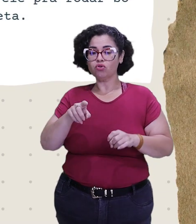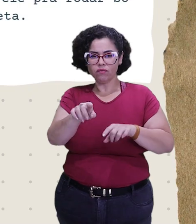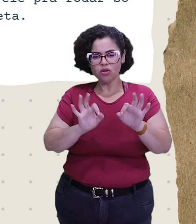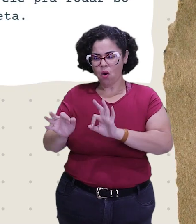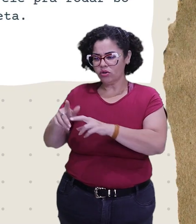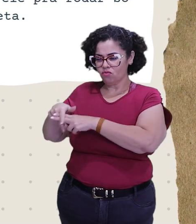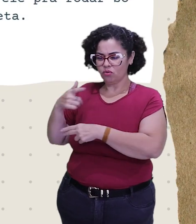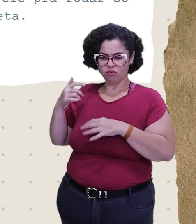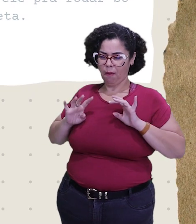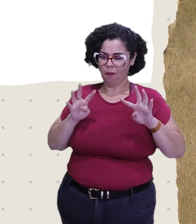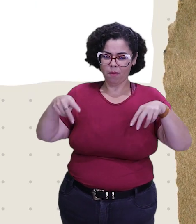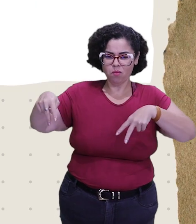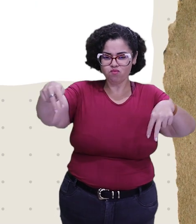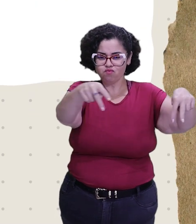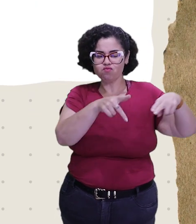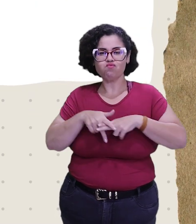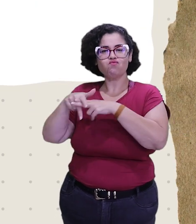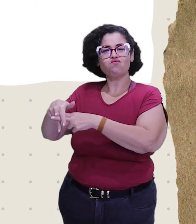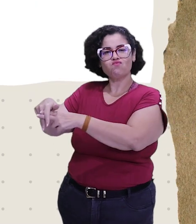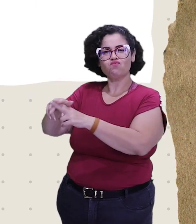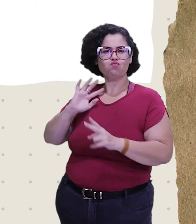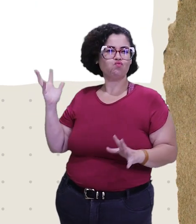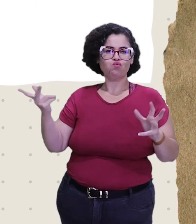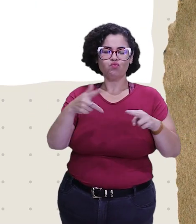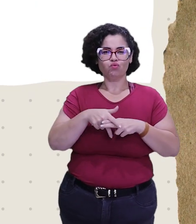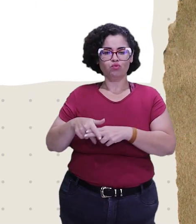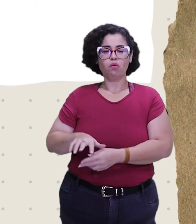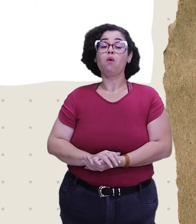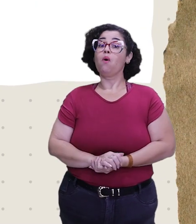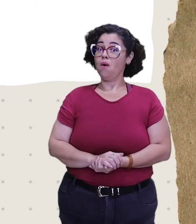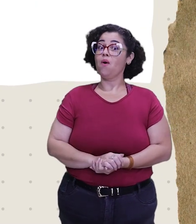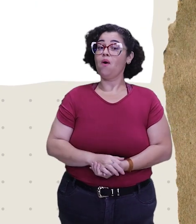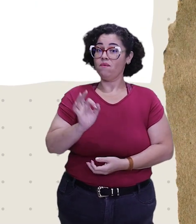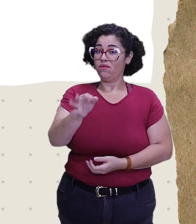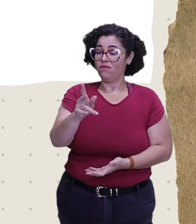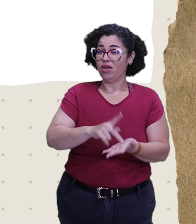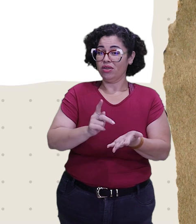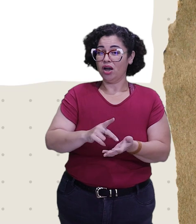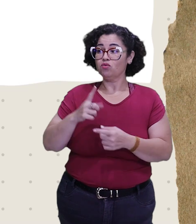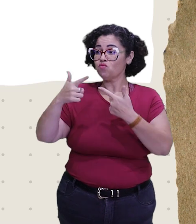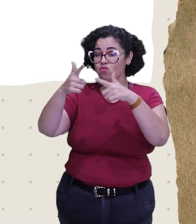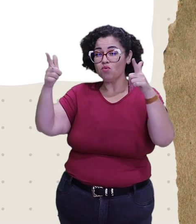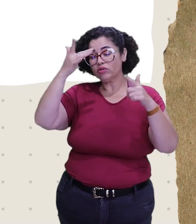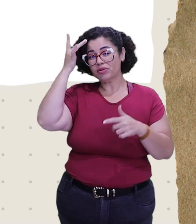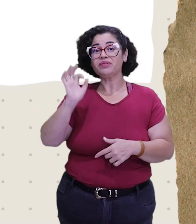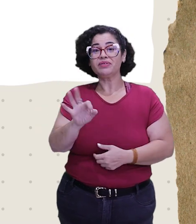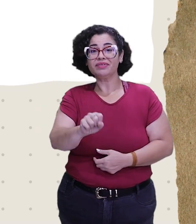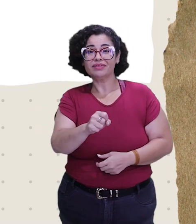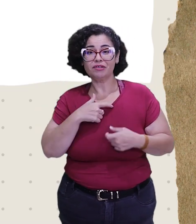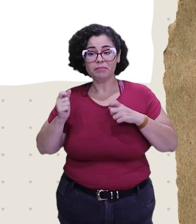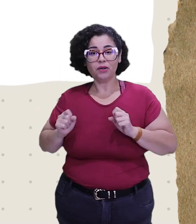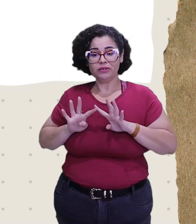as coisas para andar, a gente se aboleta. Pedro Bala apoiou a ideia com entusiasmo. Os outros esperavam a resposta do